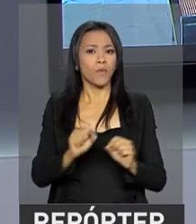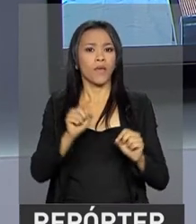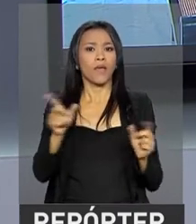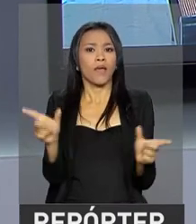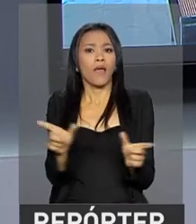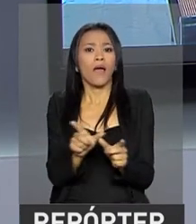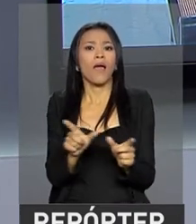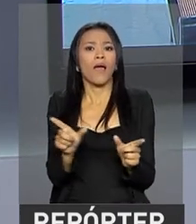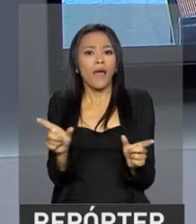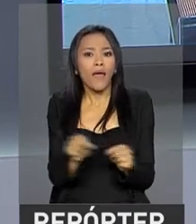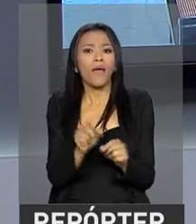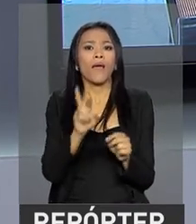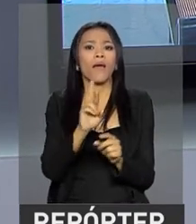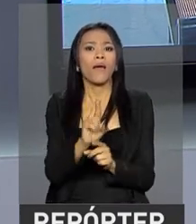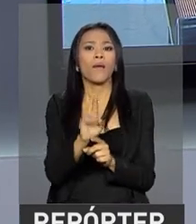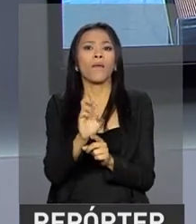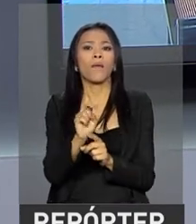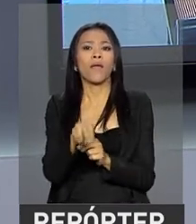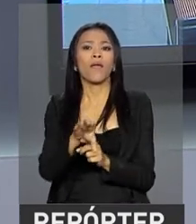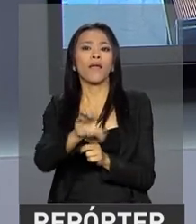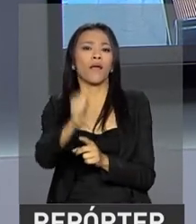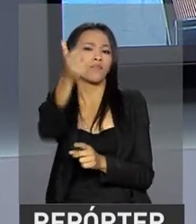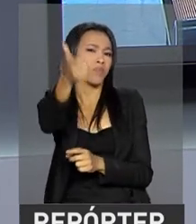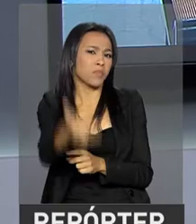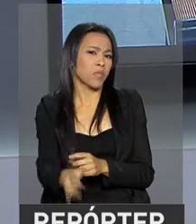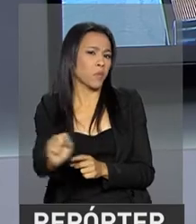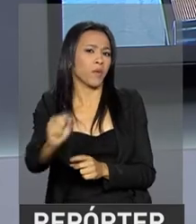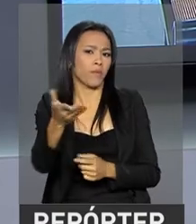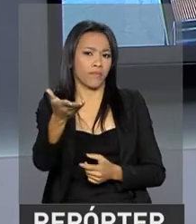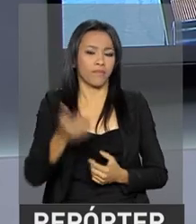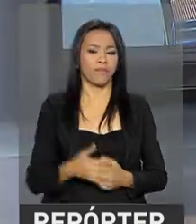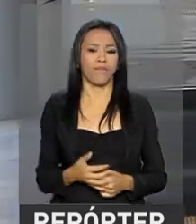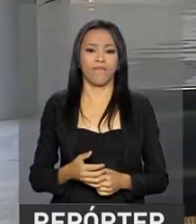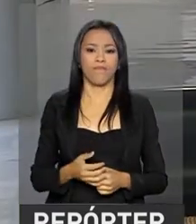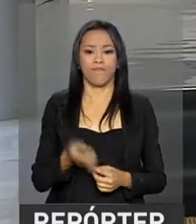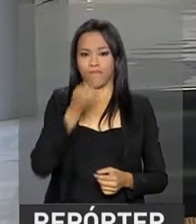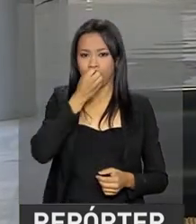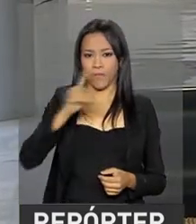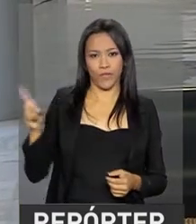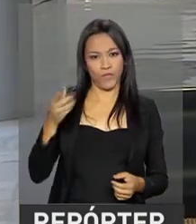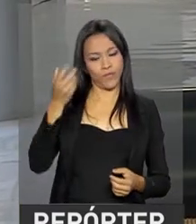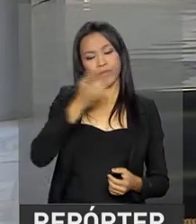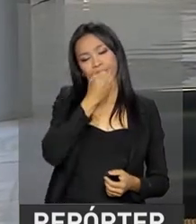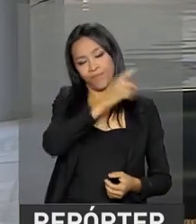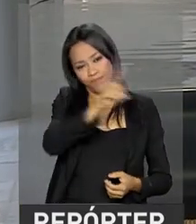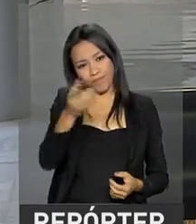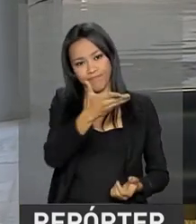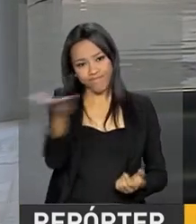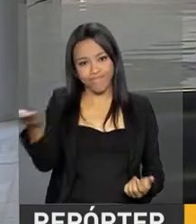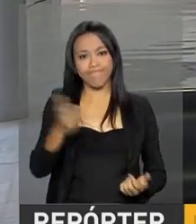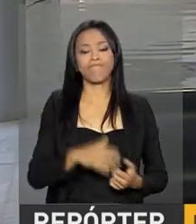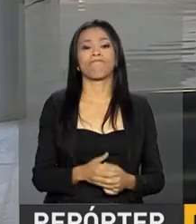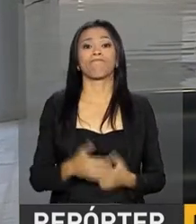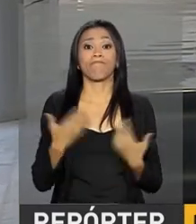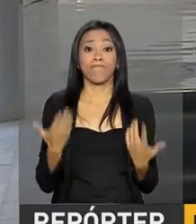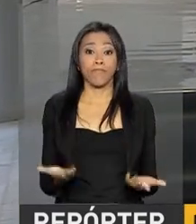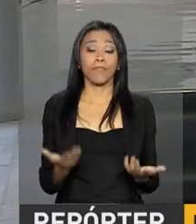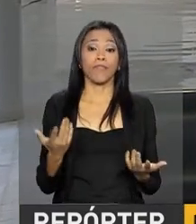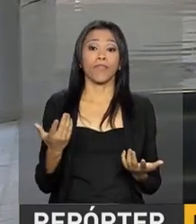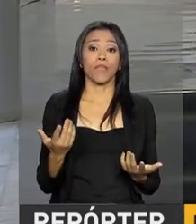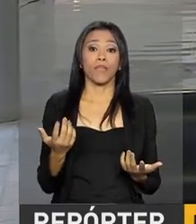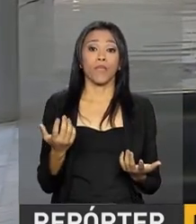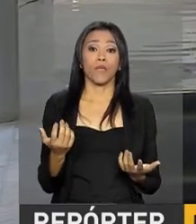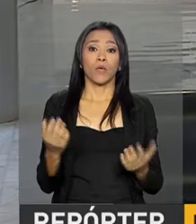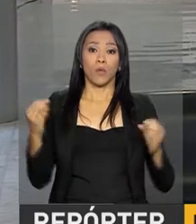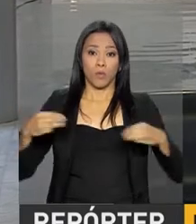associados rica é com você e nem o canal bom dia mais uma vez para receber a todos olha carol o ministro